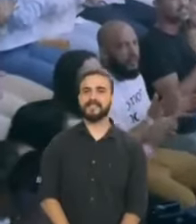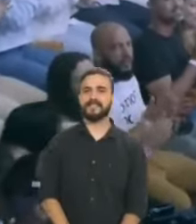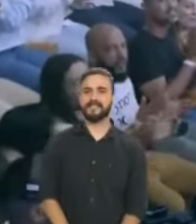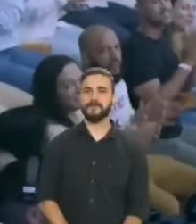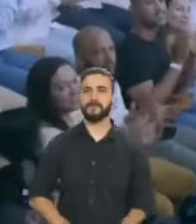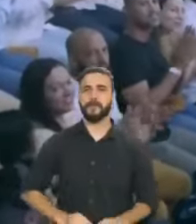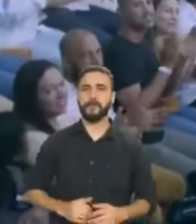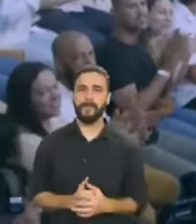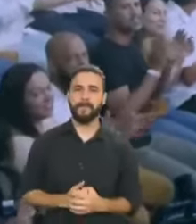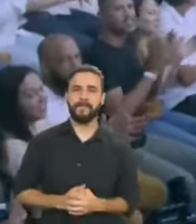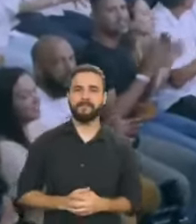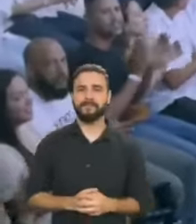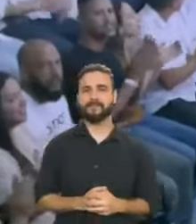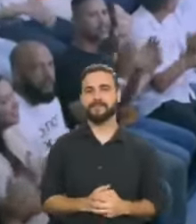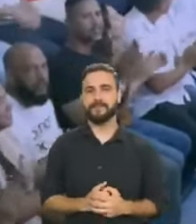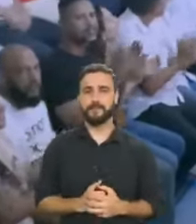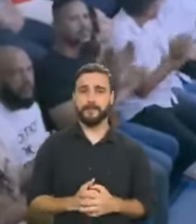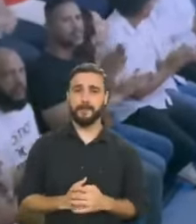Ju.